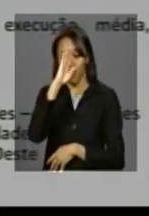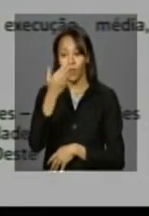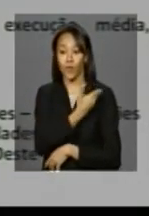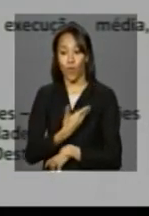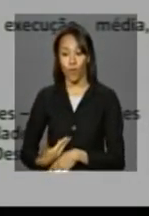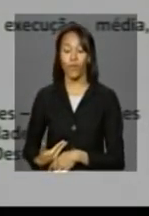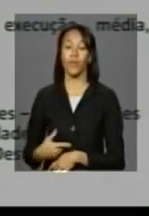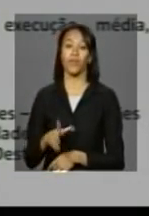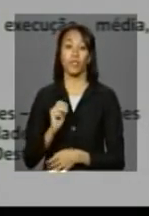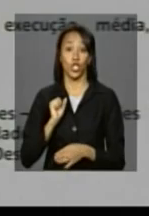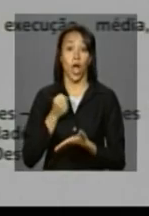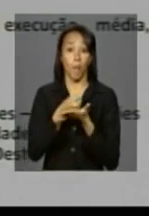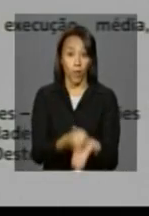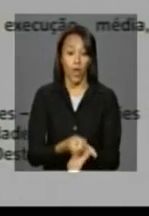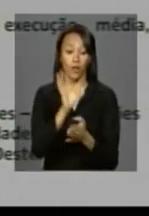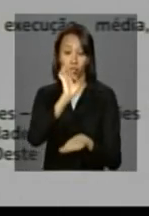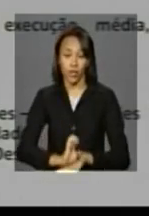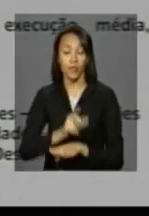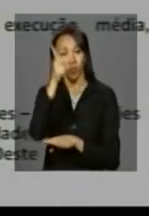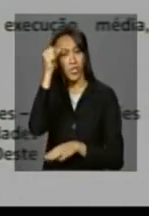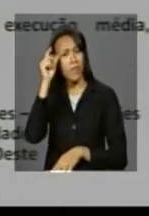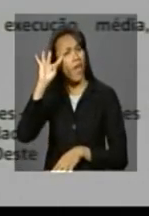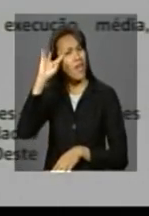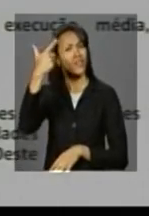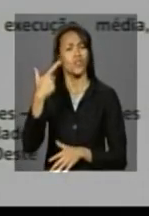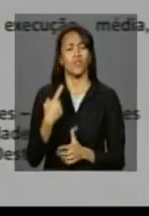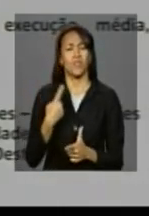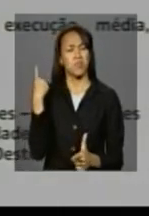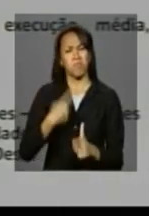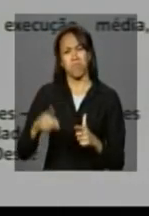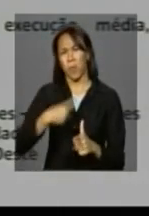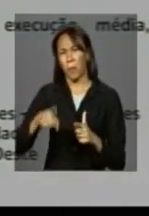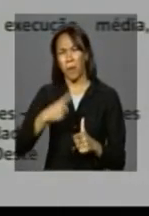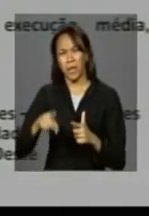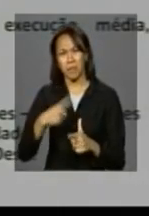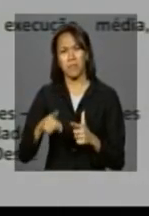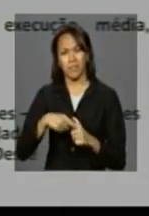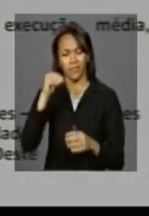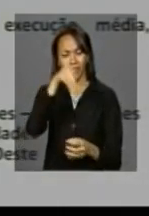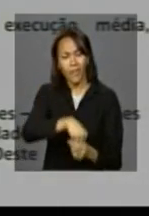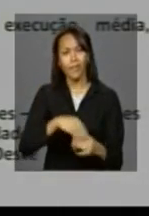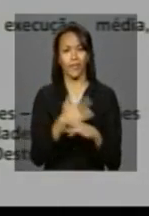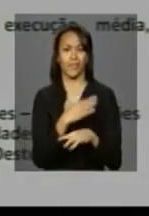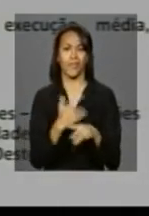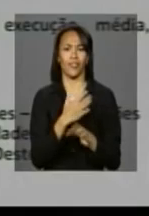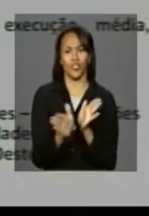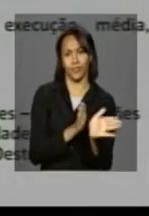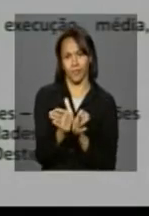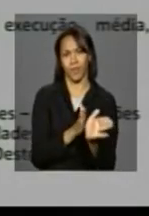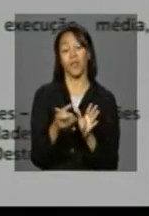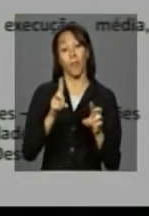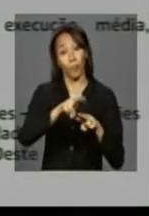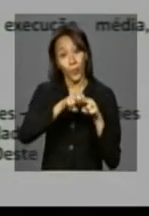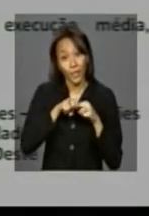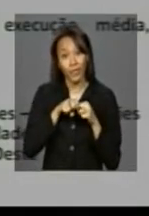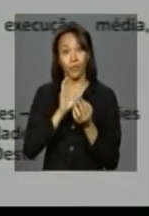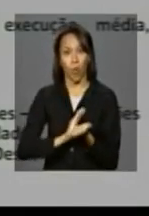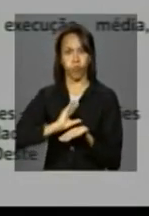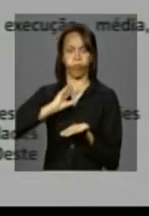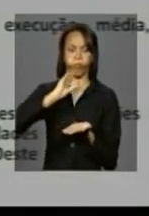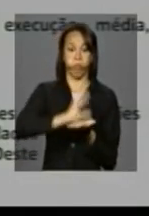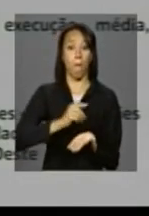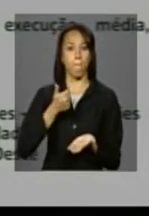apoiar estados e municípios a resolver os principais problemas urbanos das cidades brasileiras. Por isso, um investimento